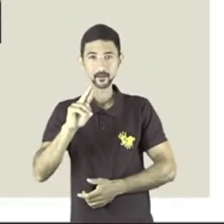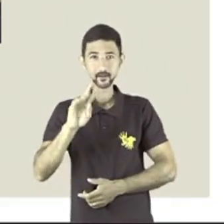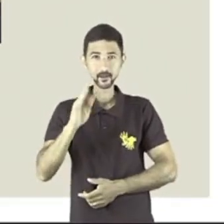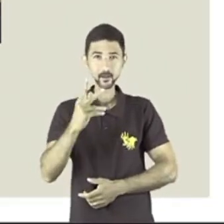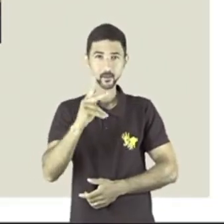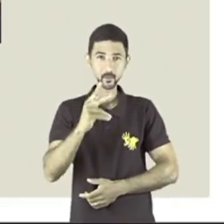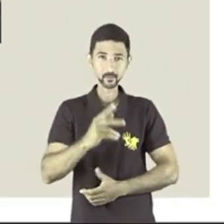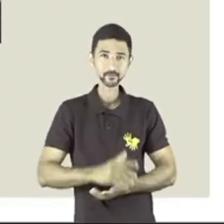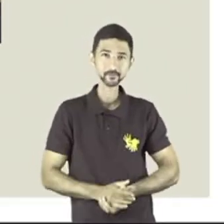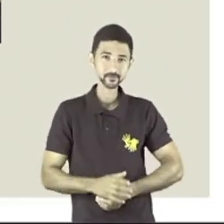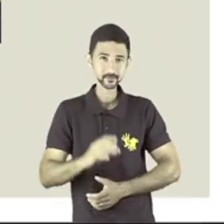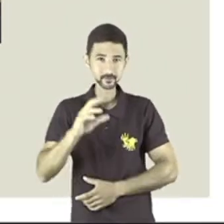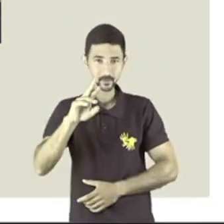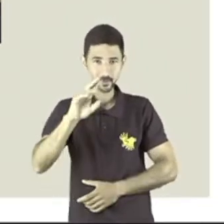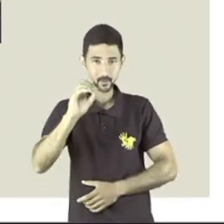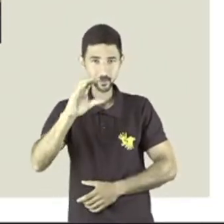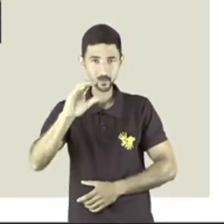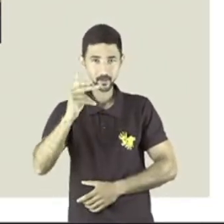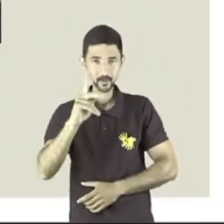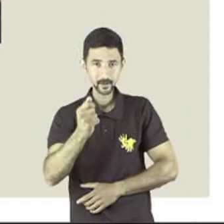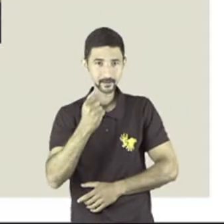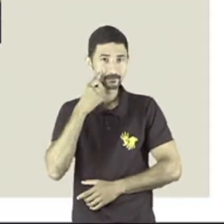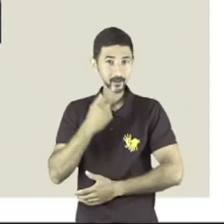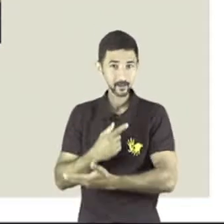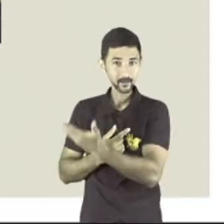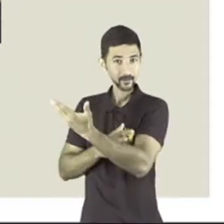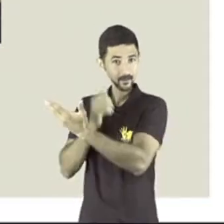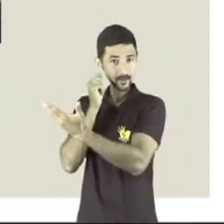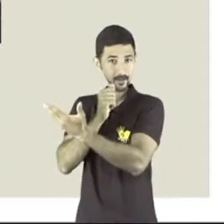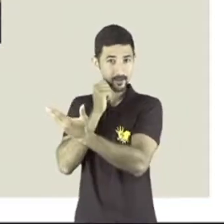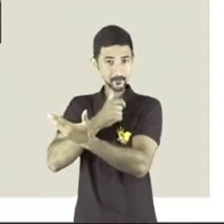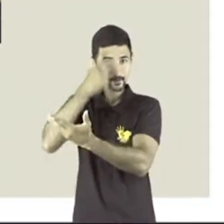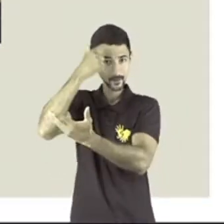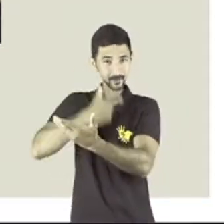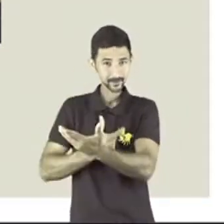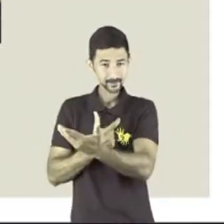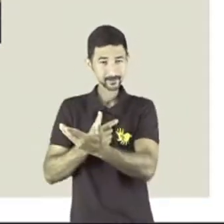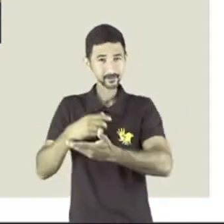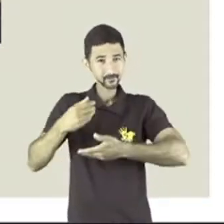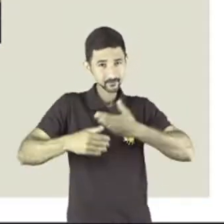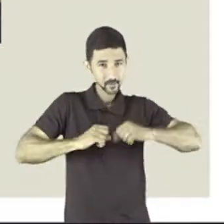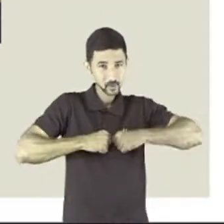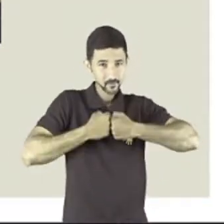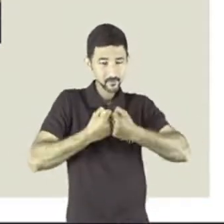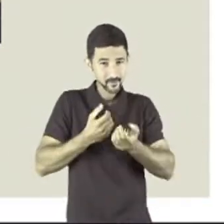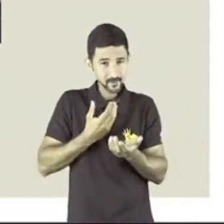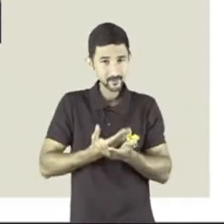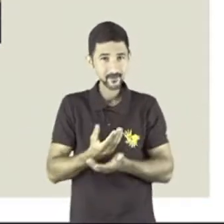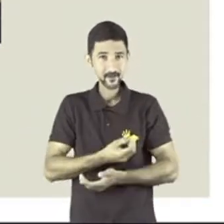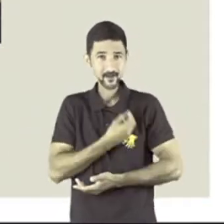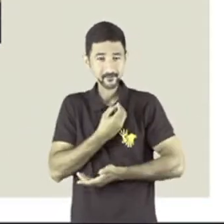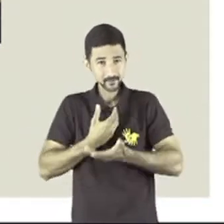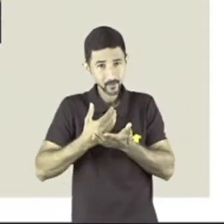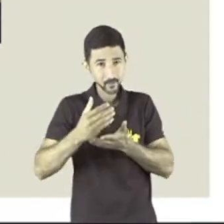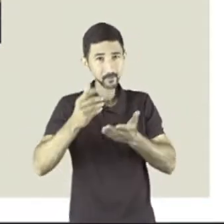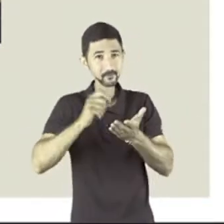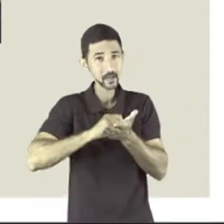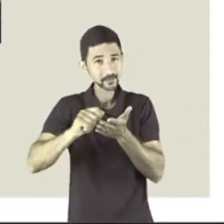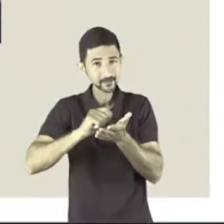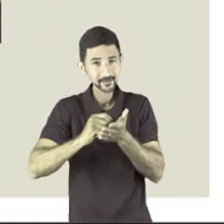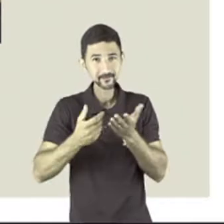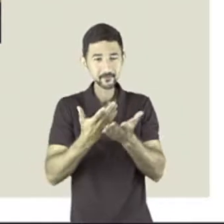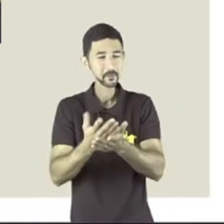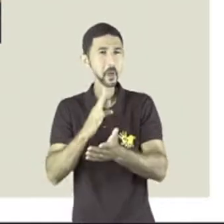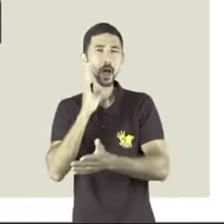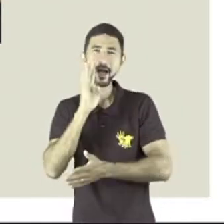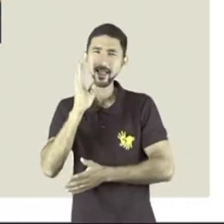senhora elegante aqui, que dedica a sua vida a escrever para vocês, crianças. Vai ser super legal